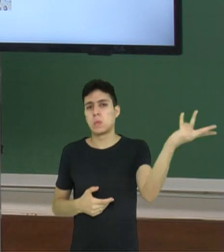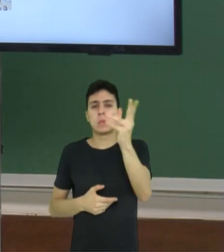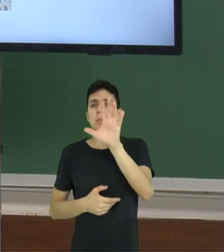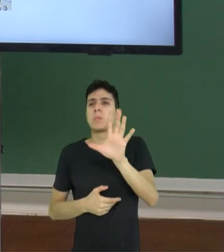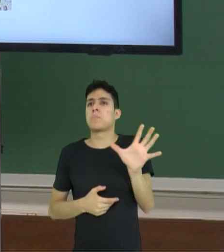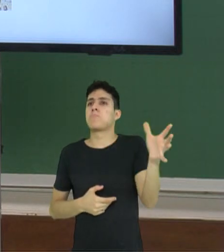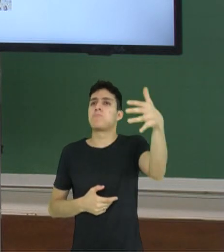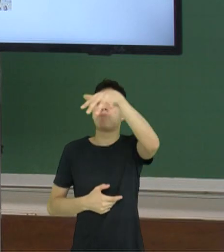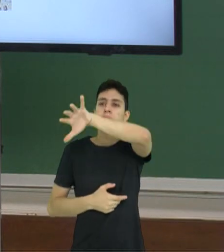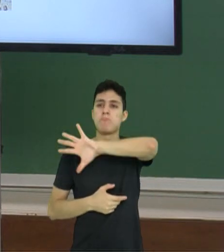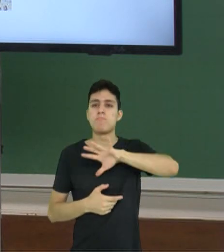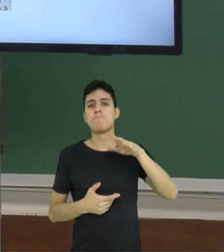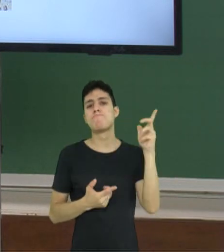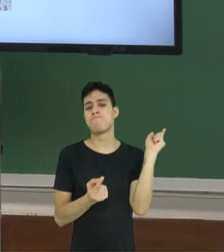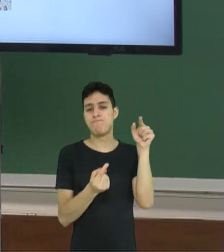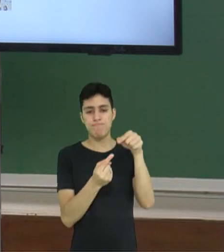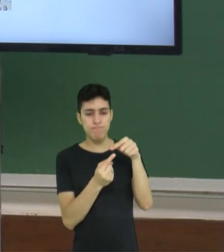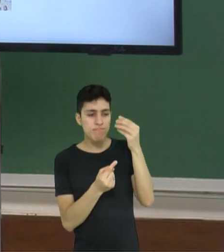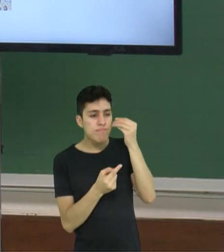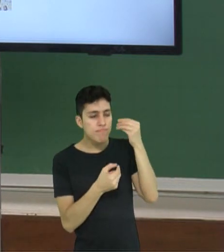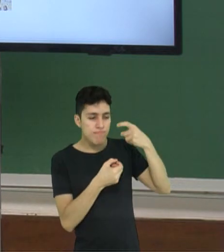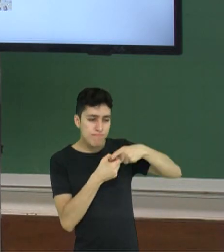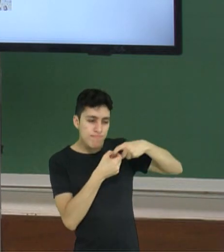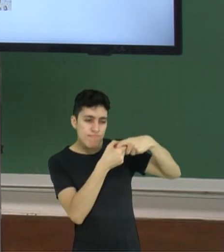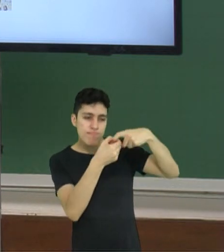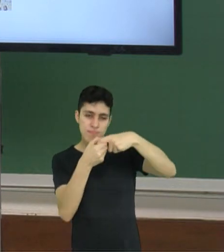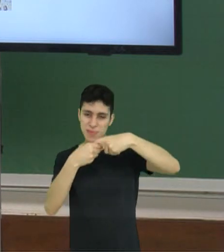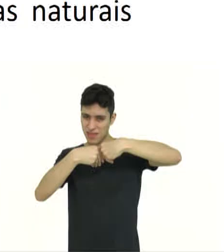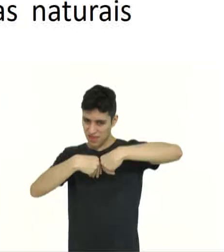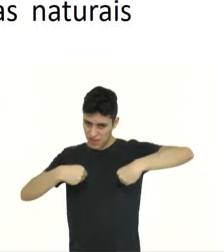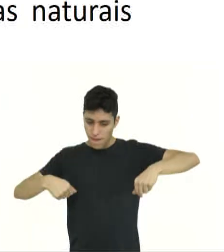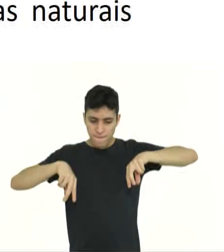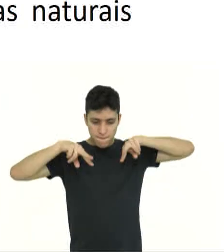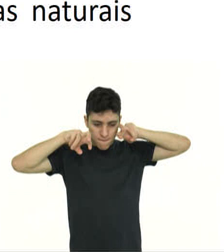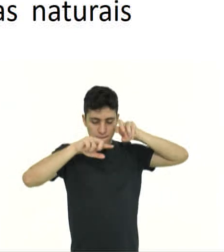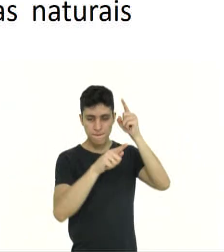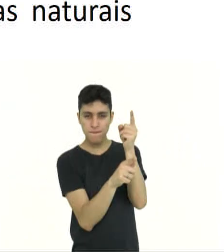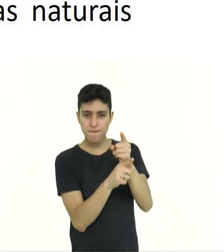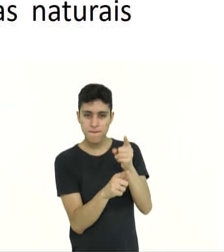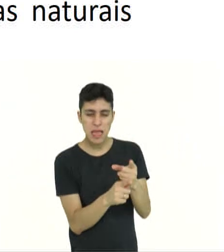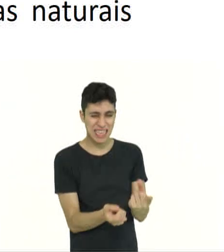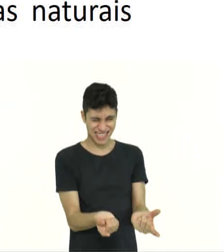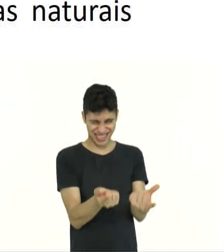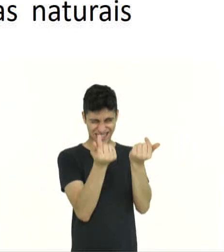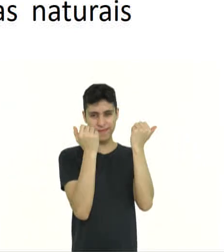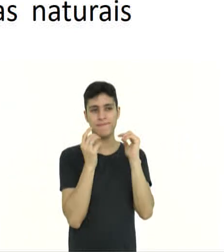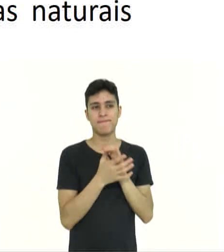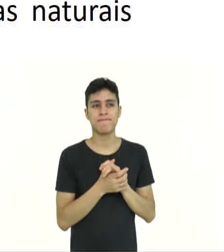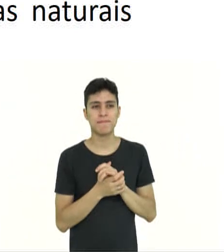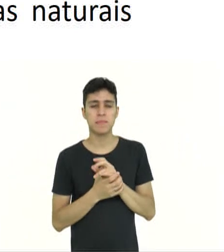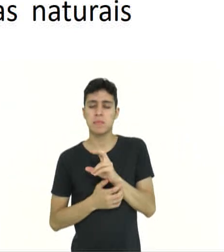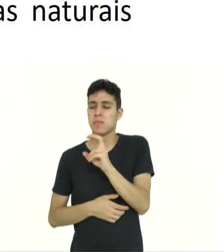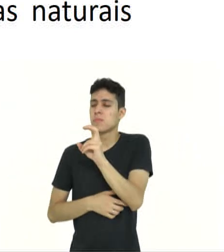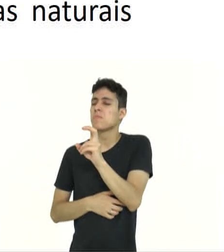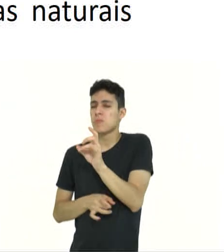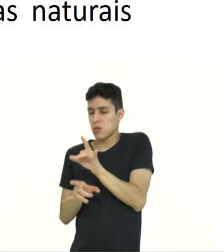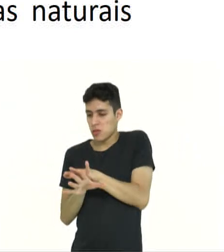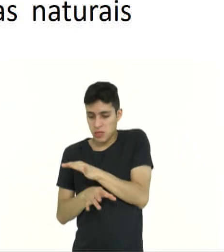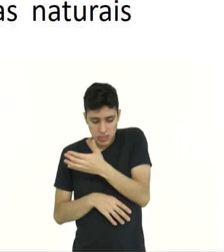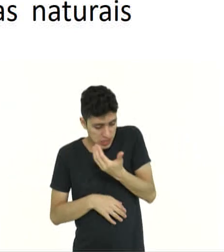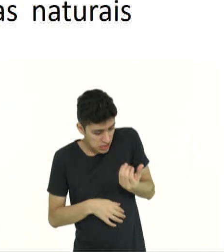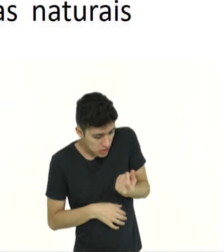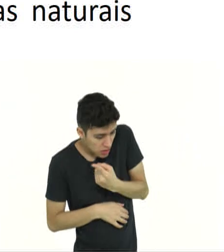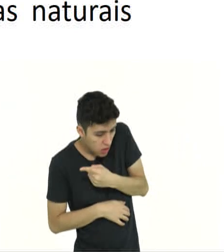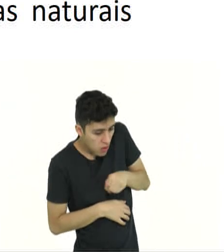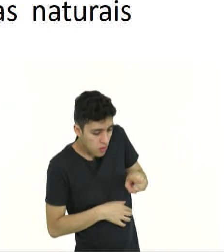era a intenção? Anexar territórios e buscar riquezas. Dentre todos os continentes, os 5 que nós conhecemos, o 6º, a Antártida, foi a última